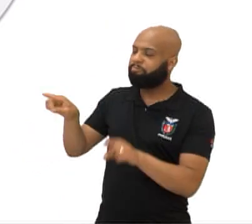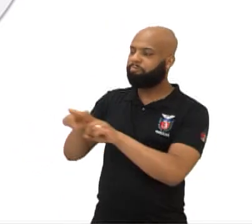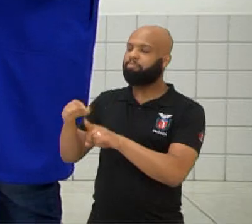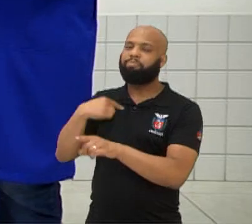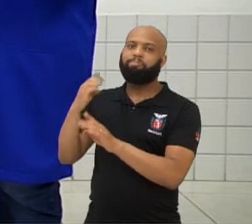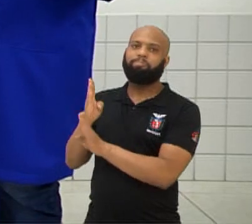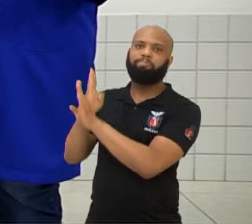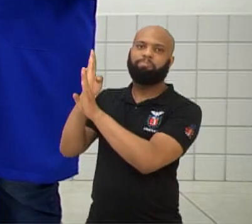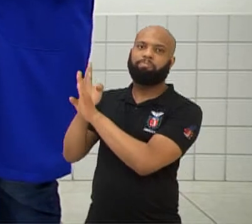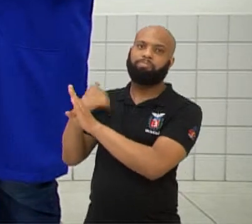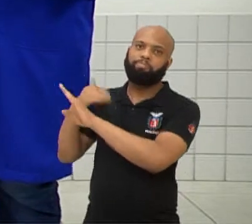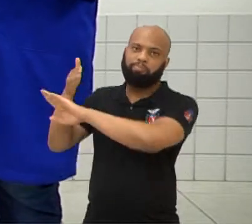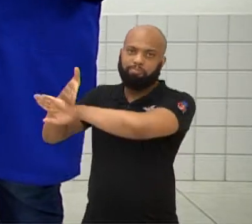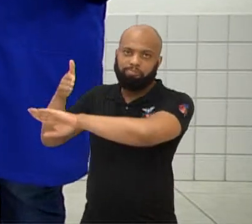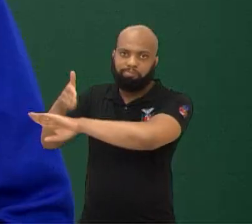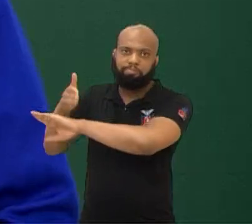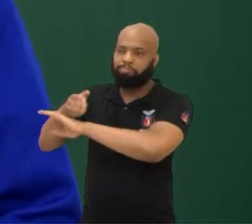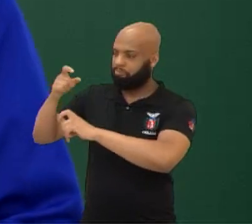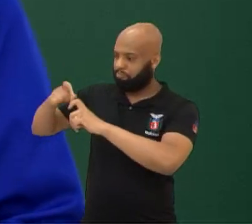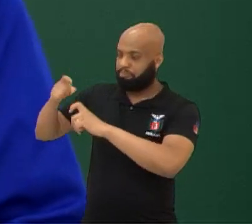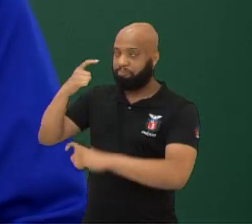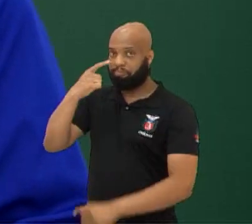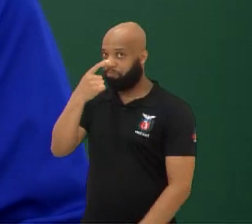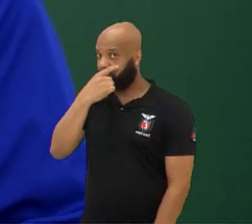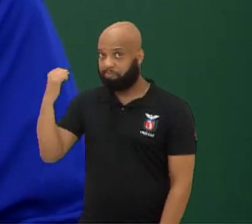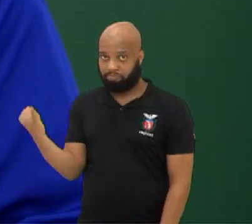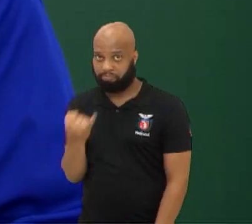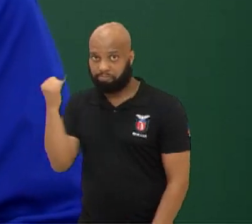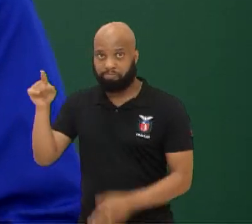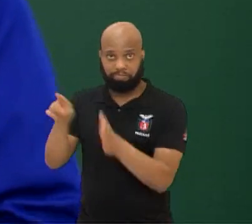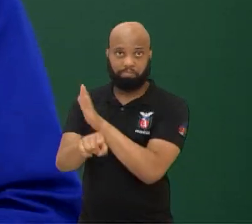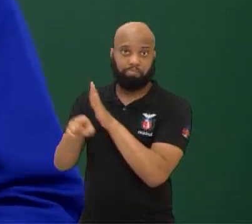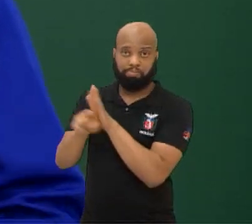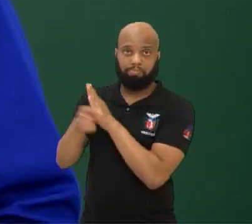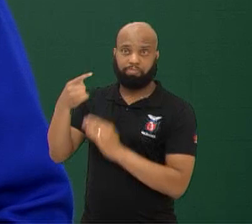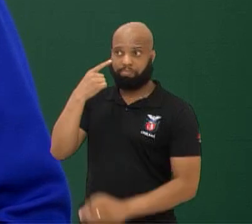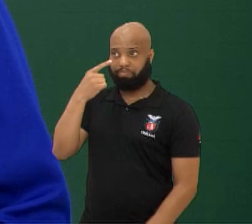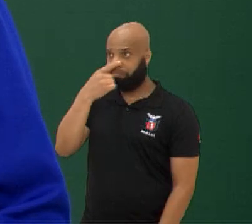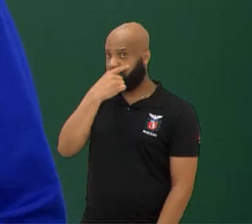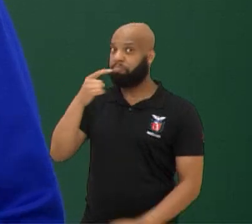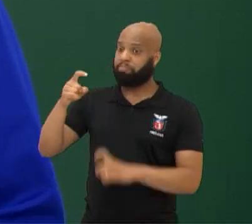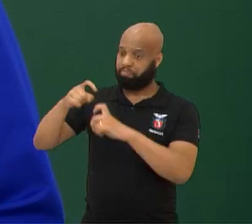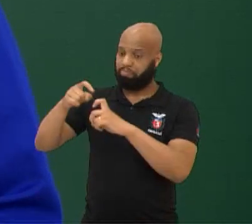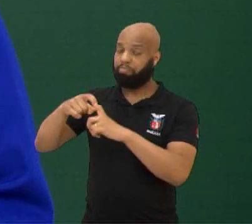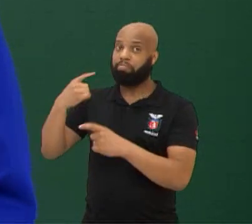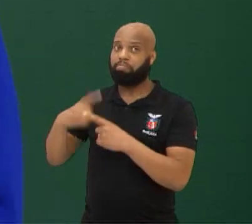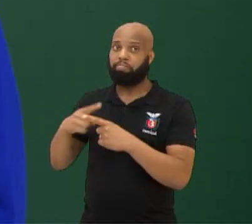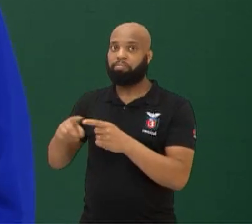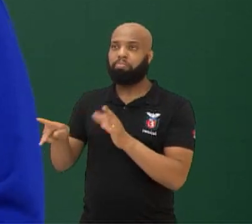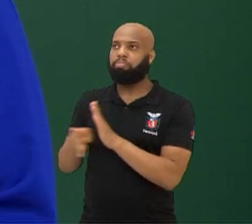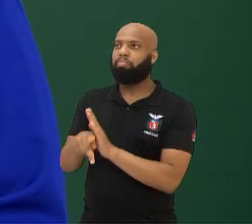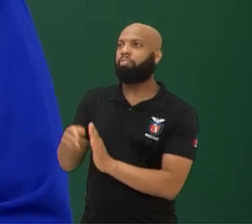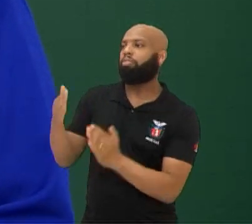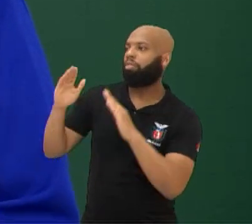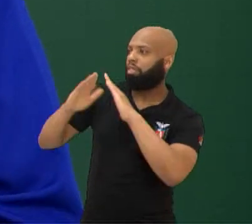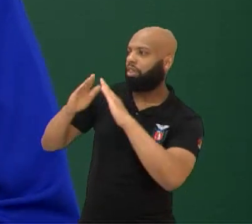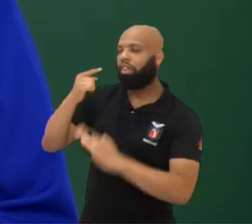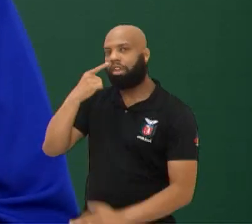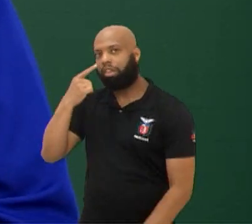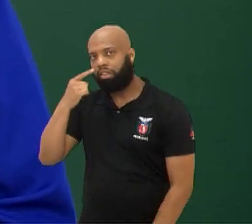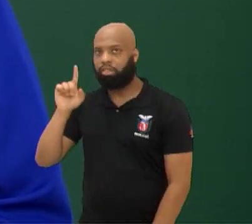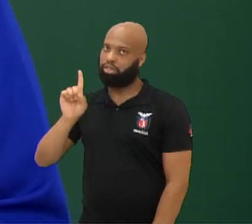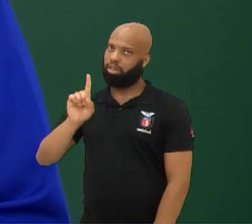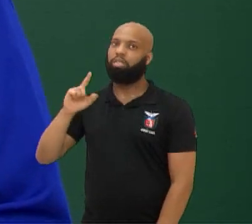descobrindo no oftalmo mesmo, pessoal, que é muito importante ter a opinião médica. Tá? Não são somente testes caseiros que vão estar definindo isso.